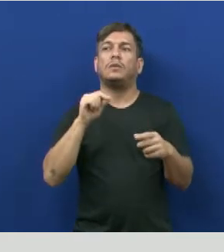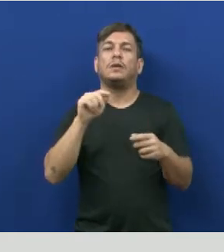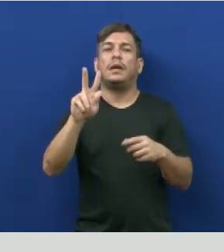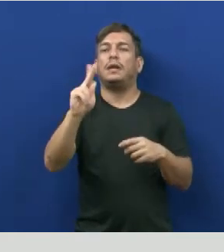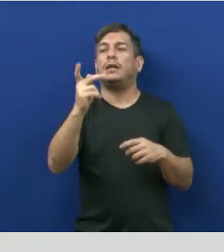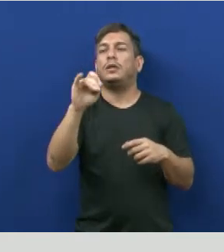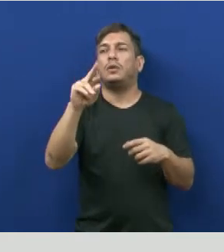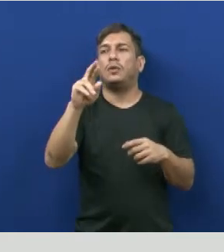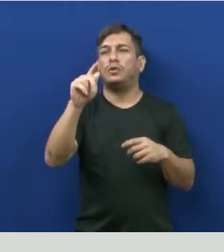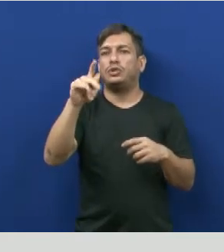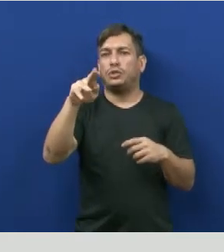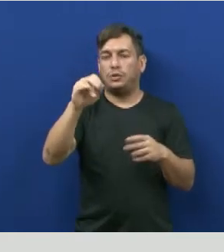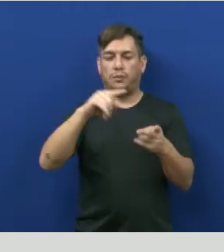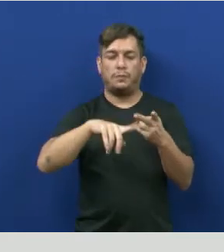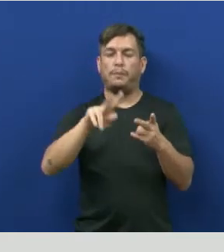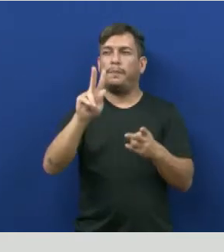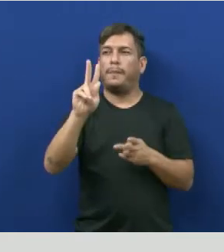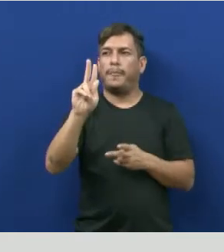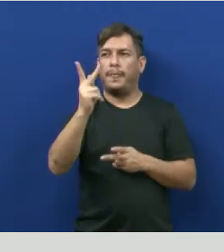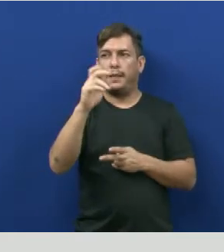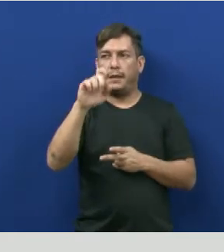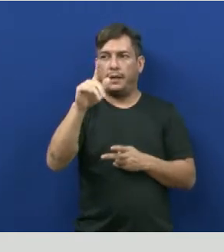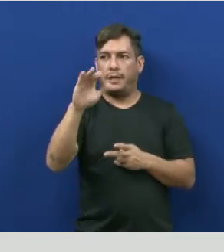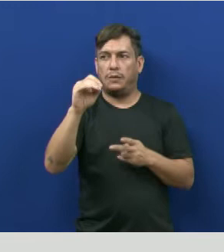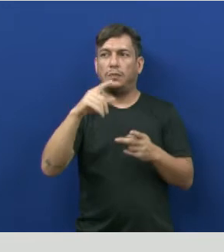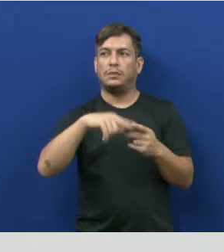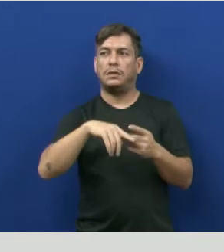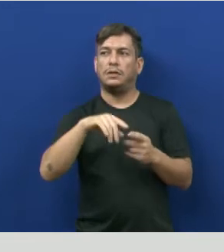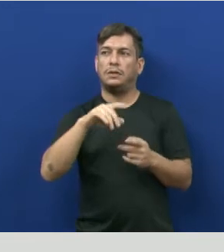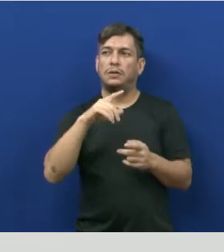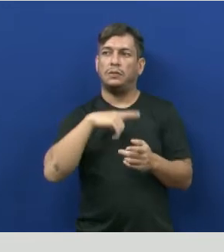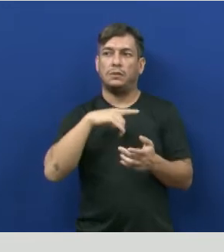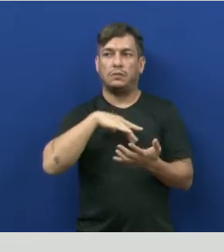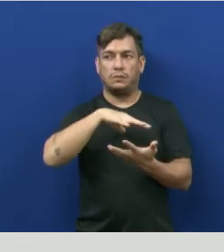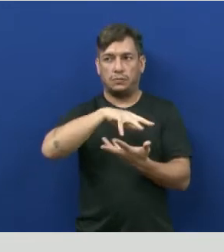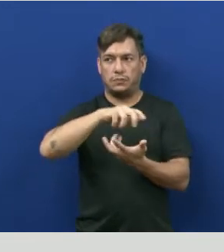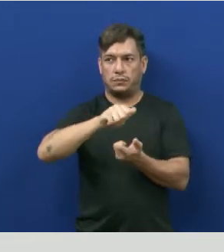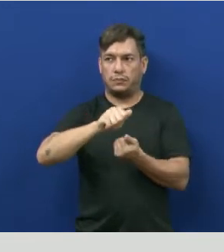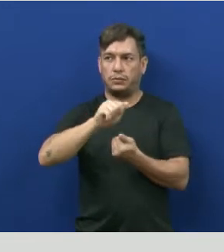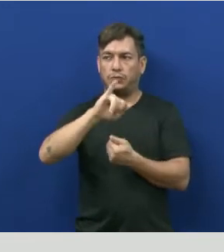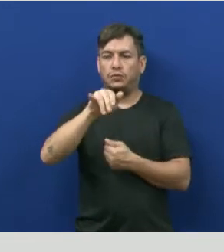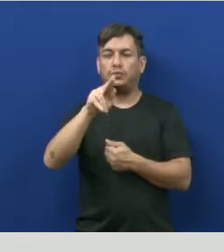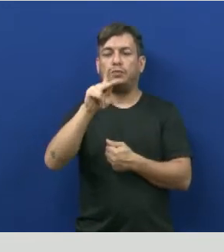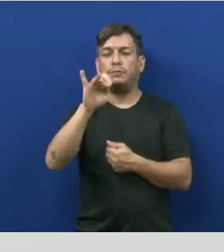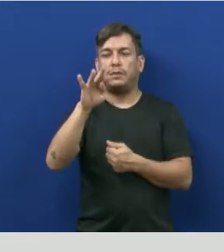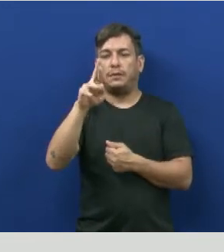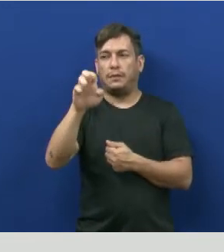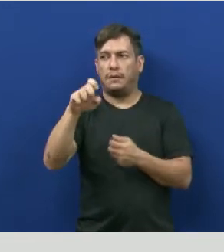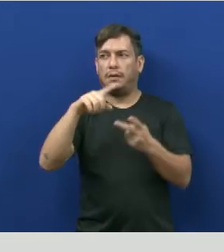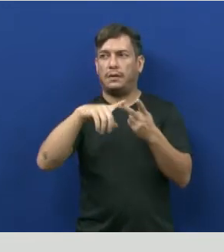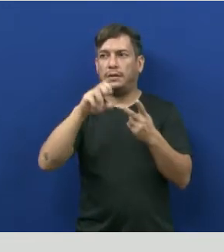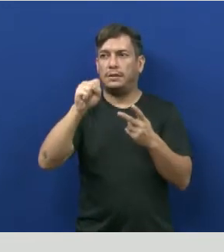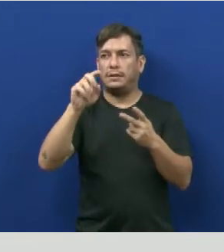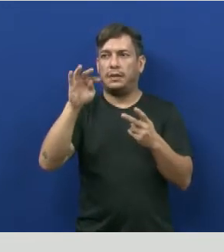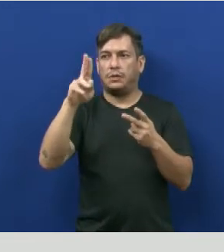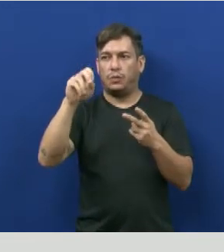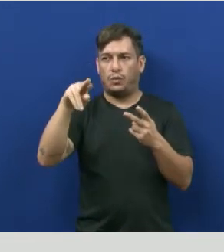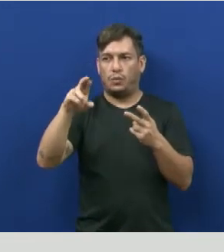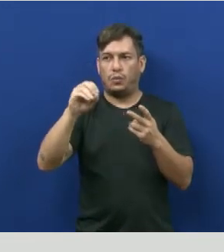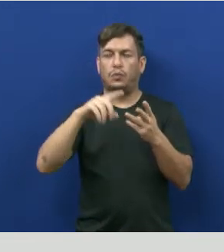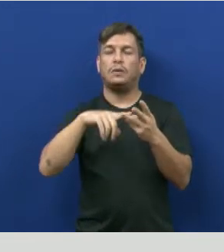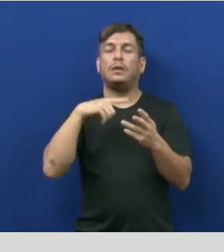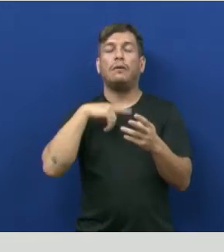e hélio. São eles Júpiter, Saturno, Urano e Netuno. Então percebam aí que esse exemplo ele trouxe um pouco do conhecimento